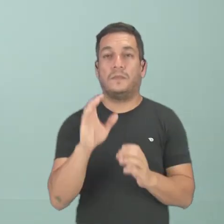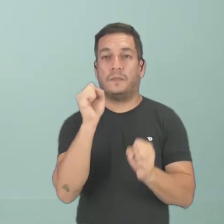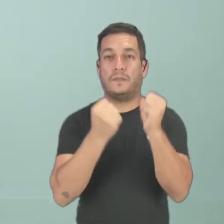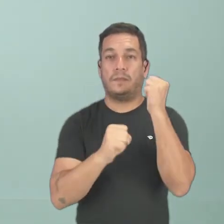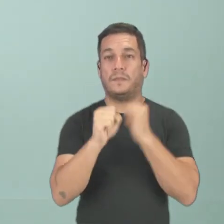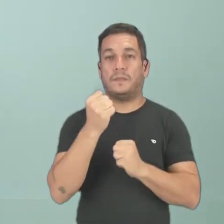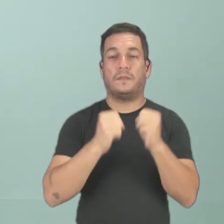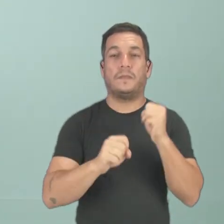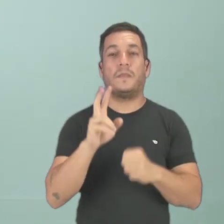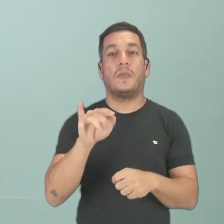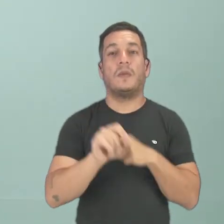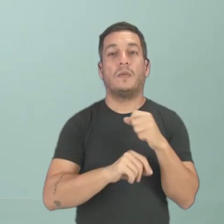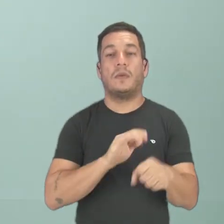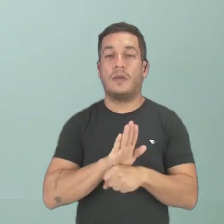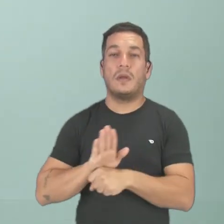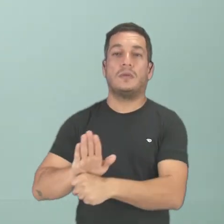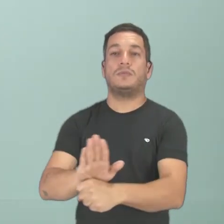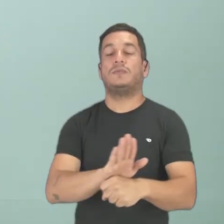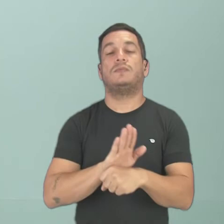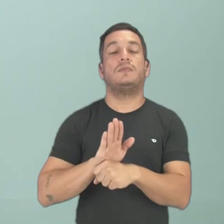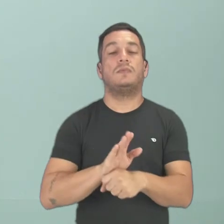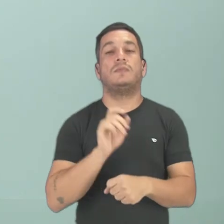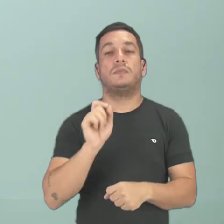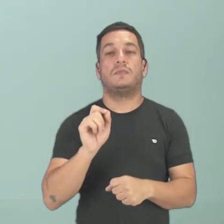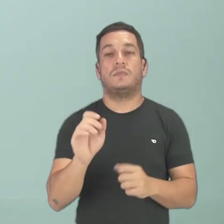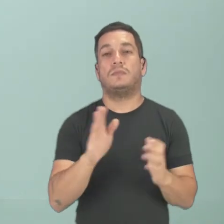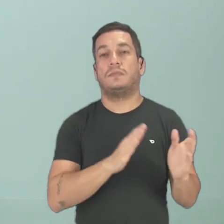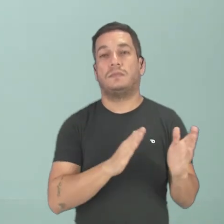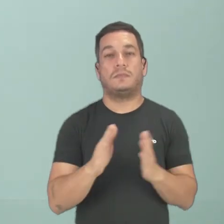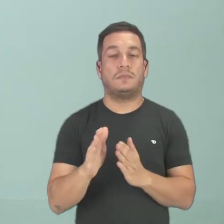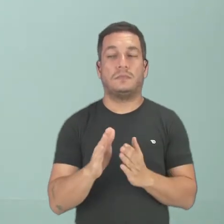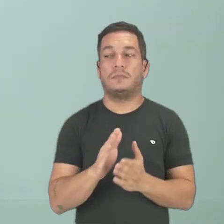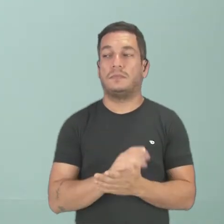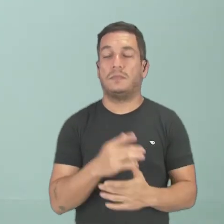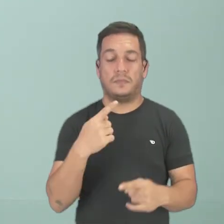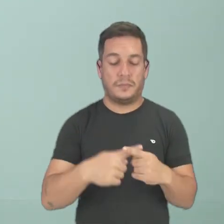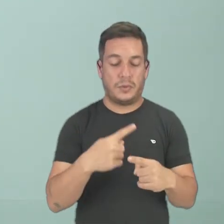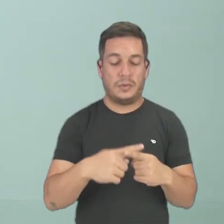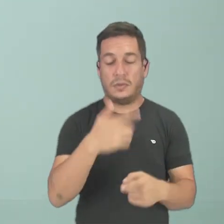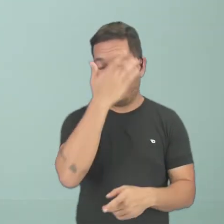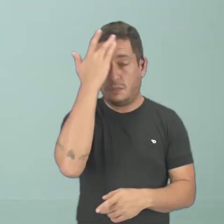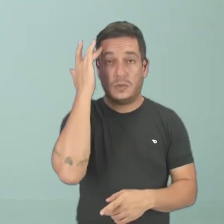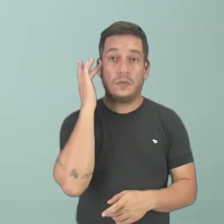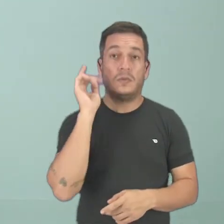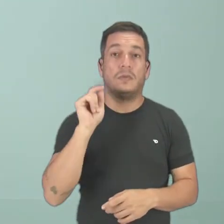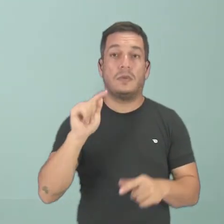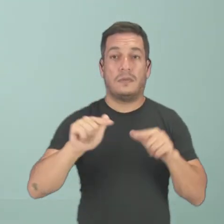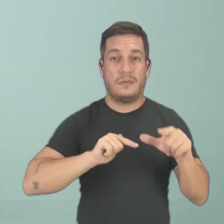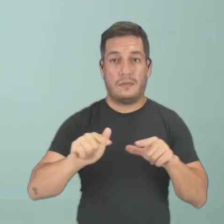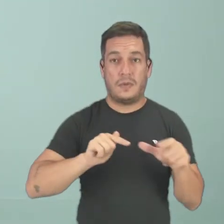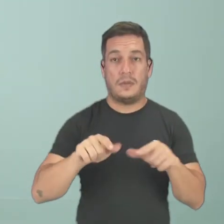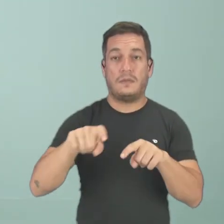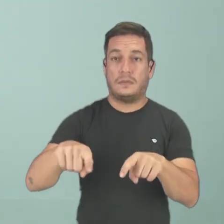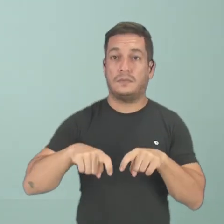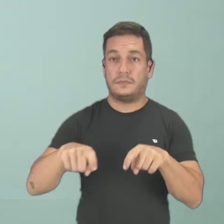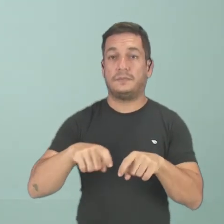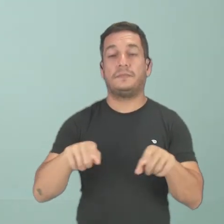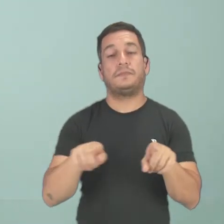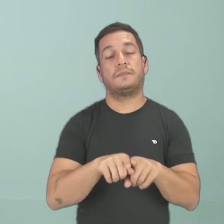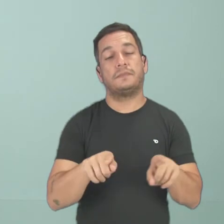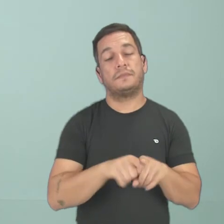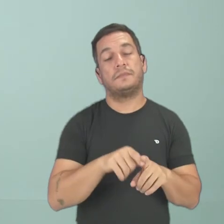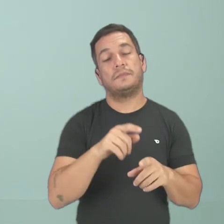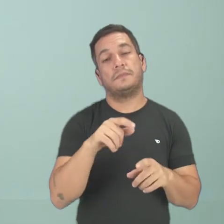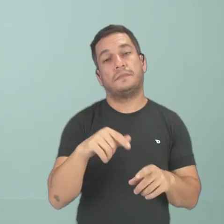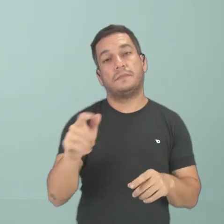industrialização, ele favoreceu, né, o processo de urbanização, porque as pessoas trabalhavam no campo e com esse